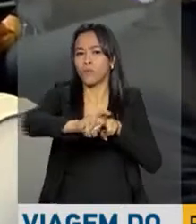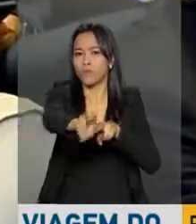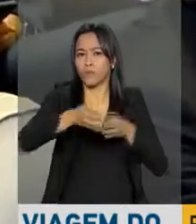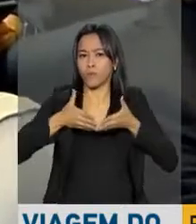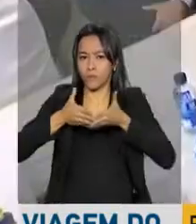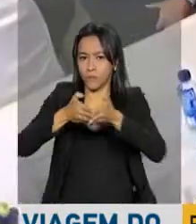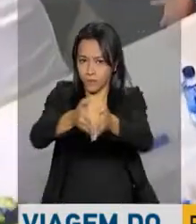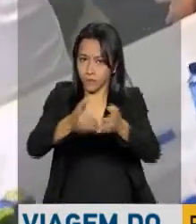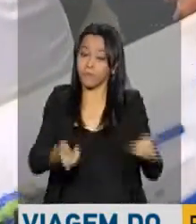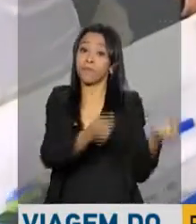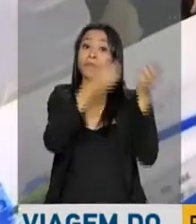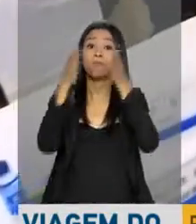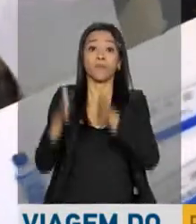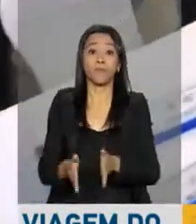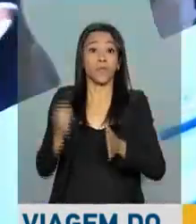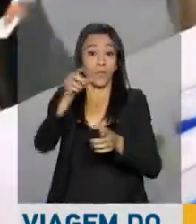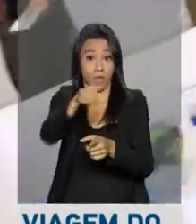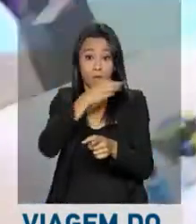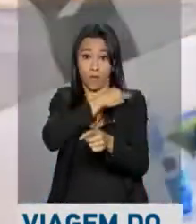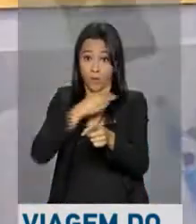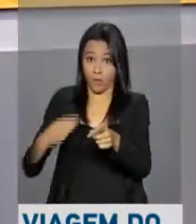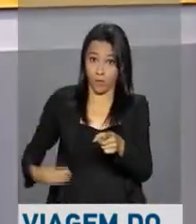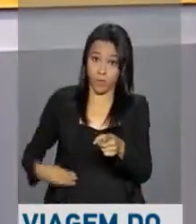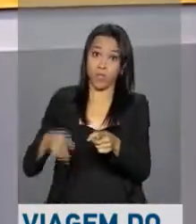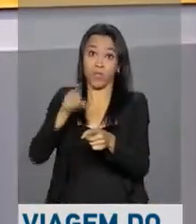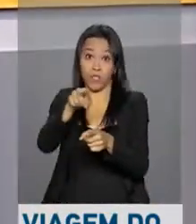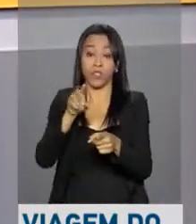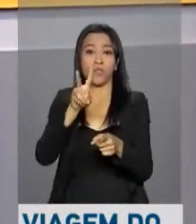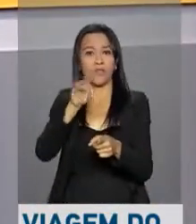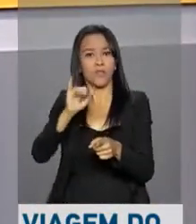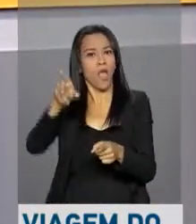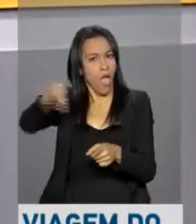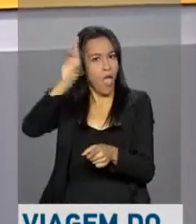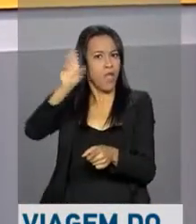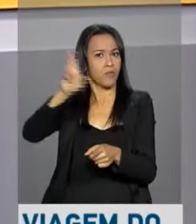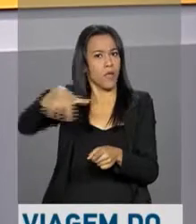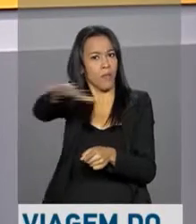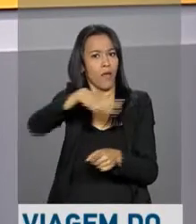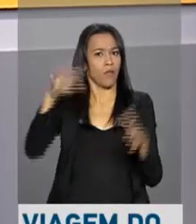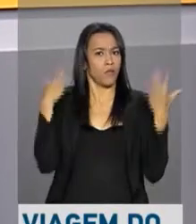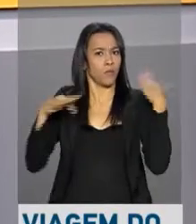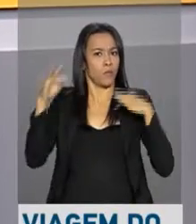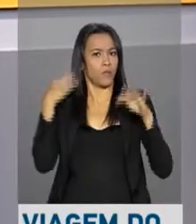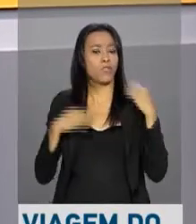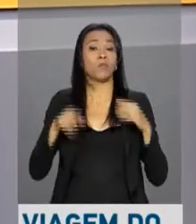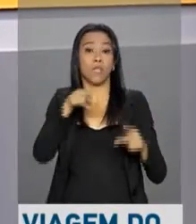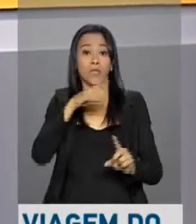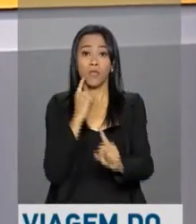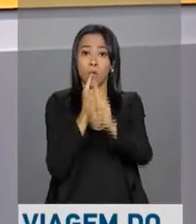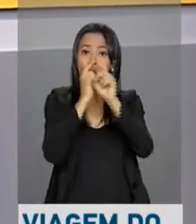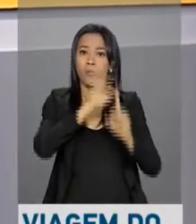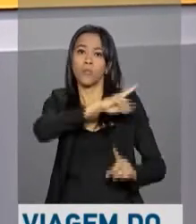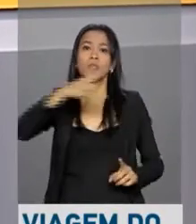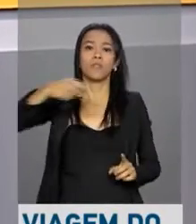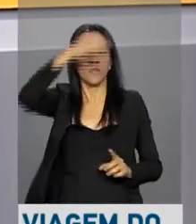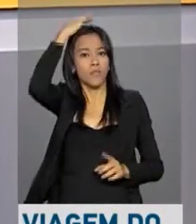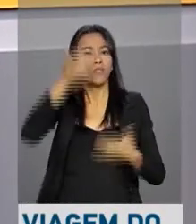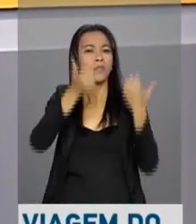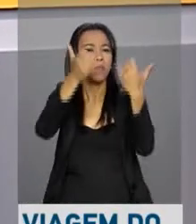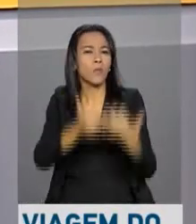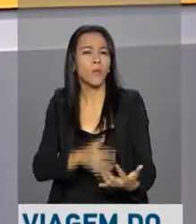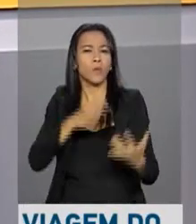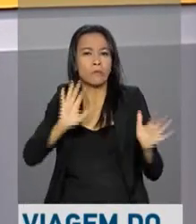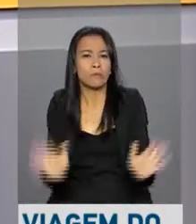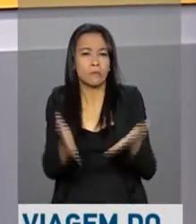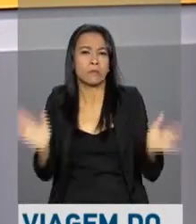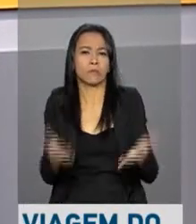O vice-primeiro-ministro é responsável pela área de turismo. No encontro, o presidente Temer reforçou a necessidade de incentivar o